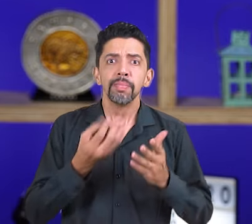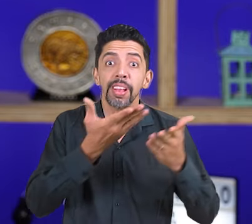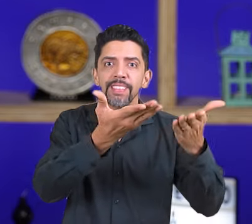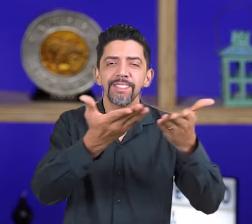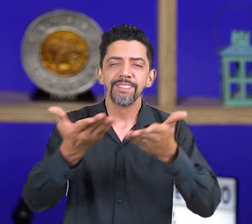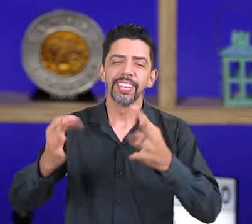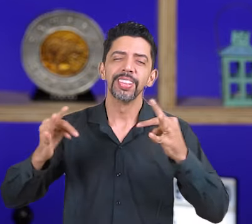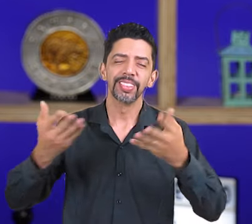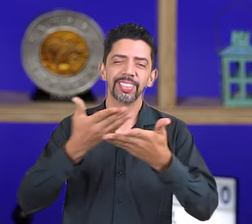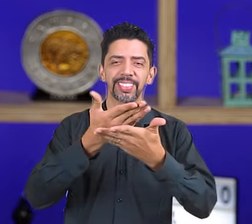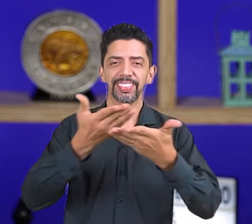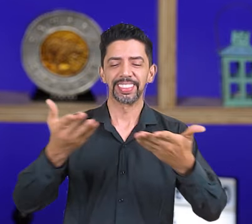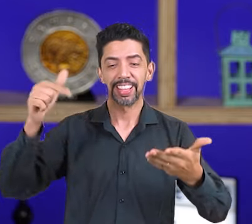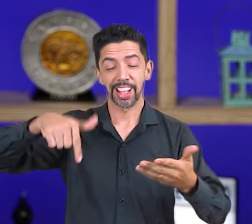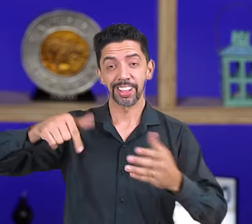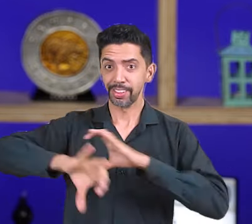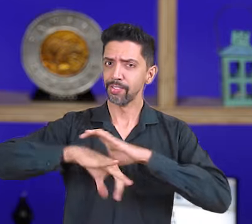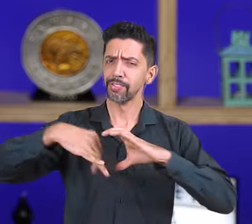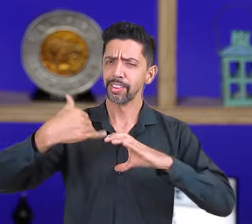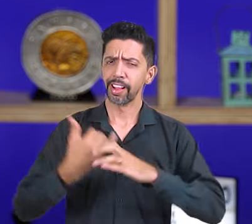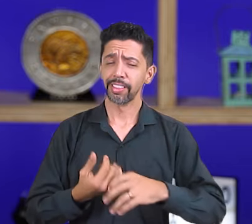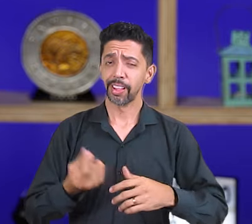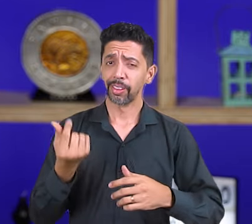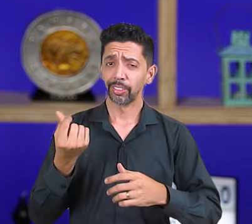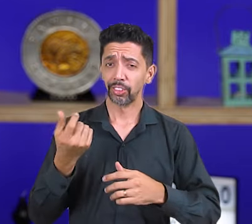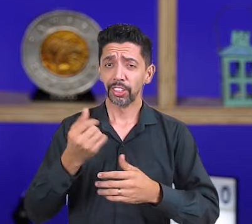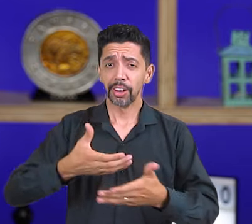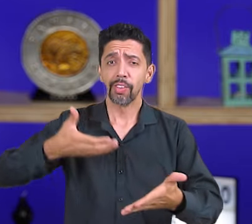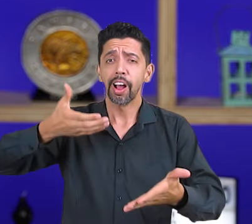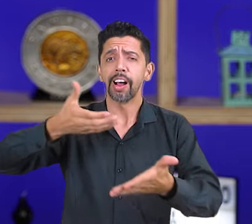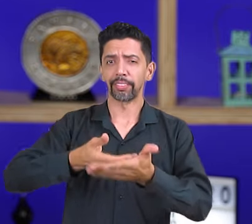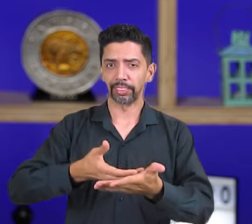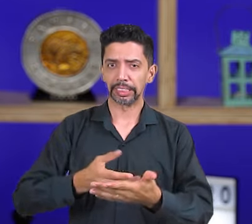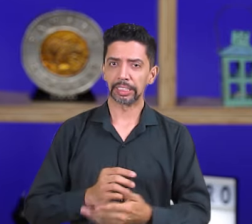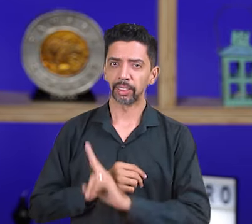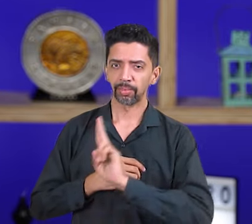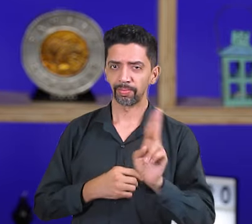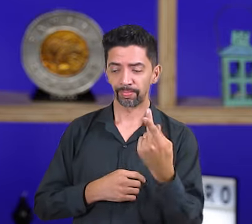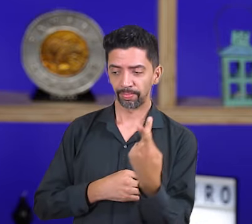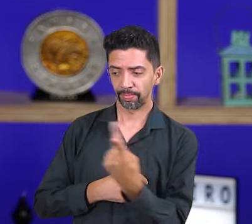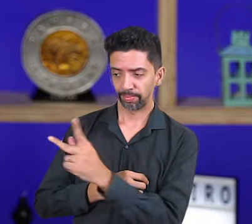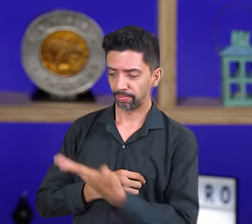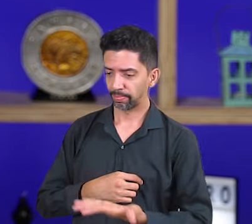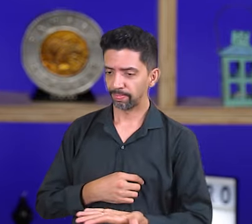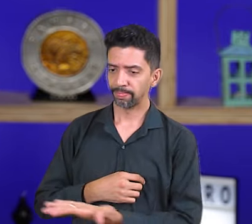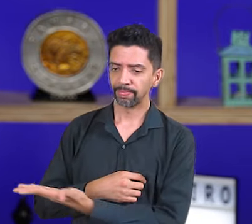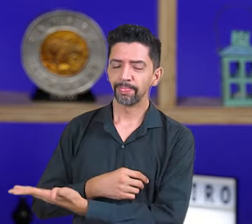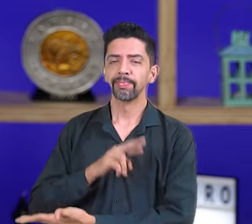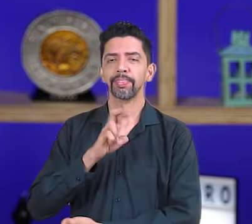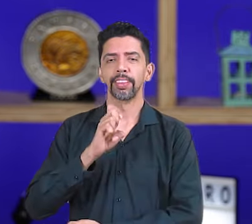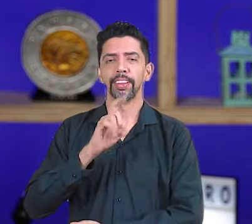Seja muito bem-vindo, bem-vinda aqui no canal Dinheiro à Vista. Eu sou Reinaldo Domingos, PhD em